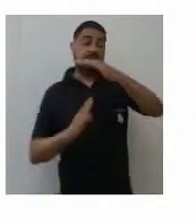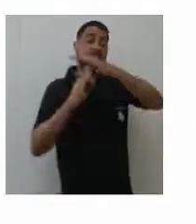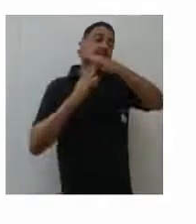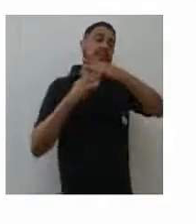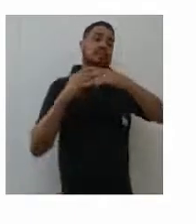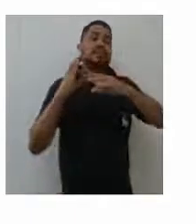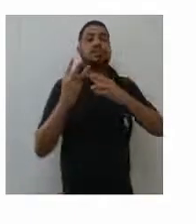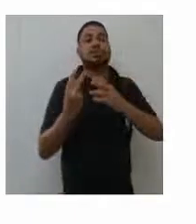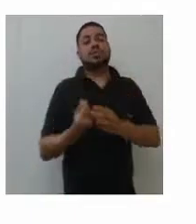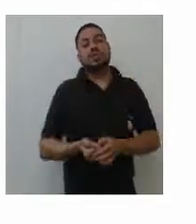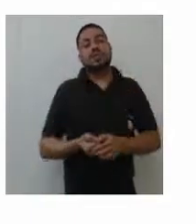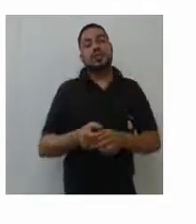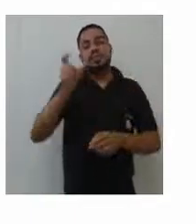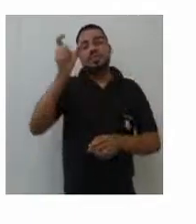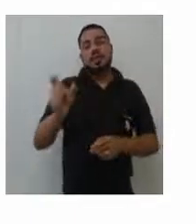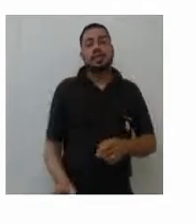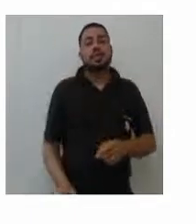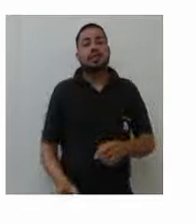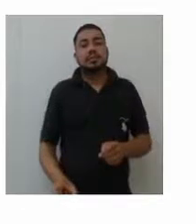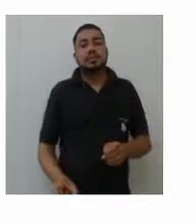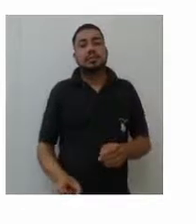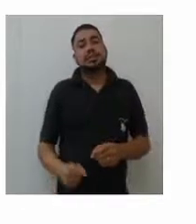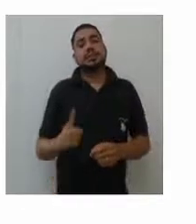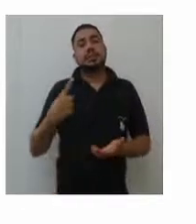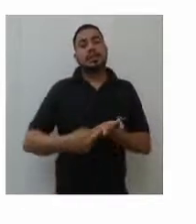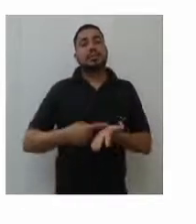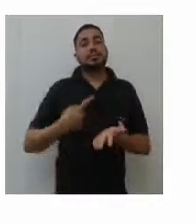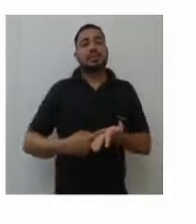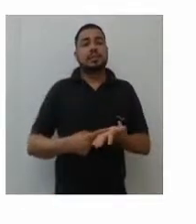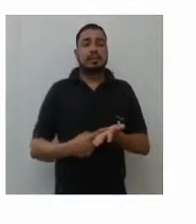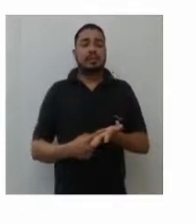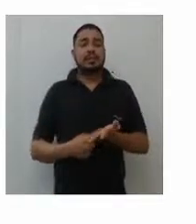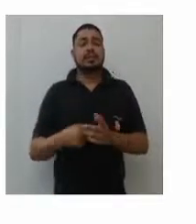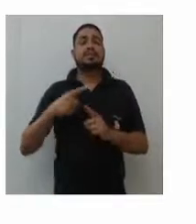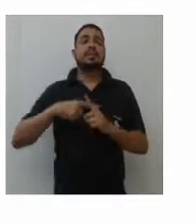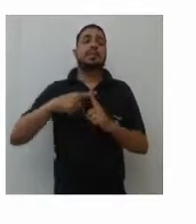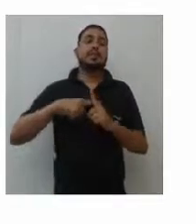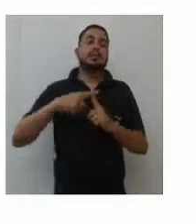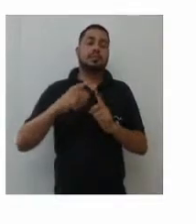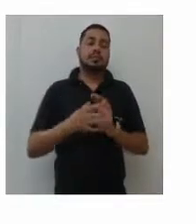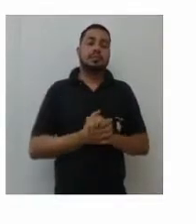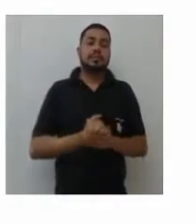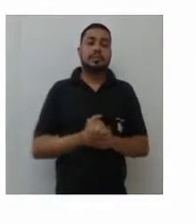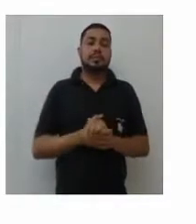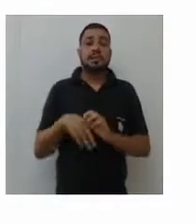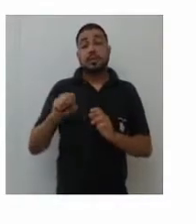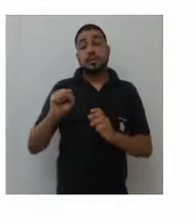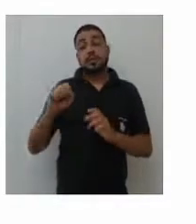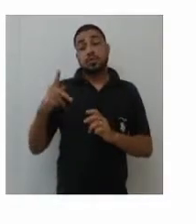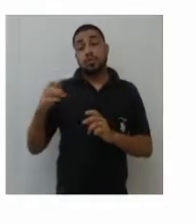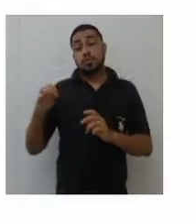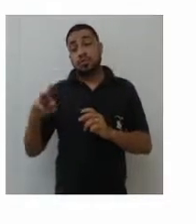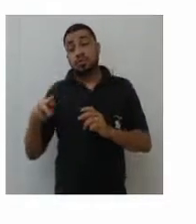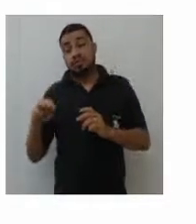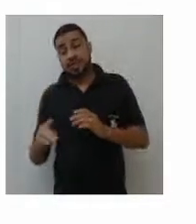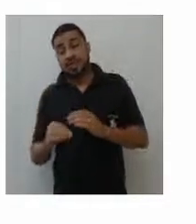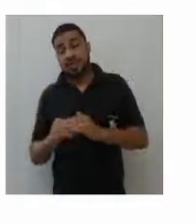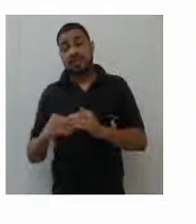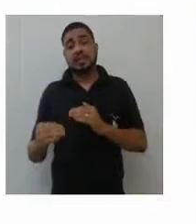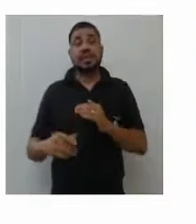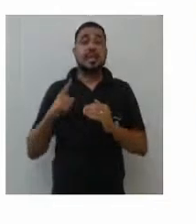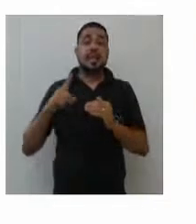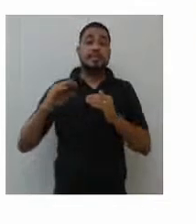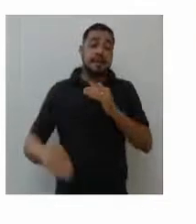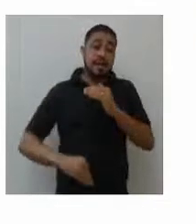dissolvida numa quantidade padrão de solvente em uma determinada temperatura. Supersaturada é quando a quantidade de